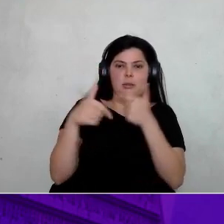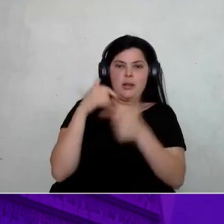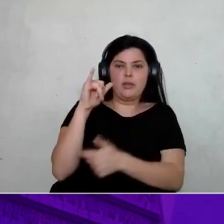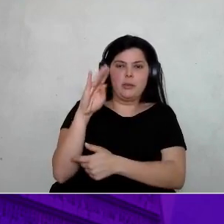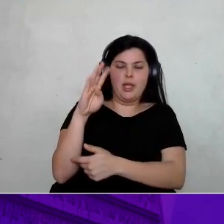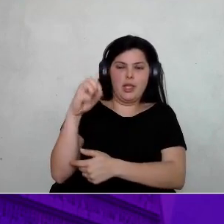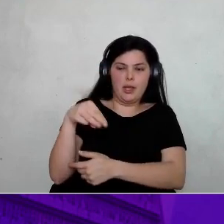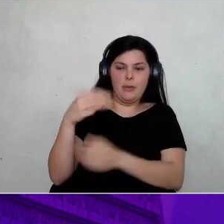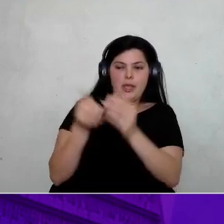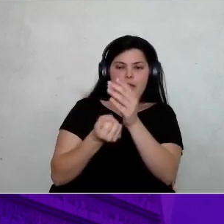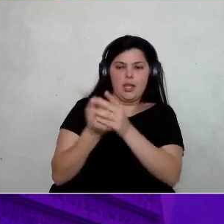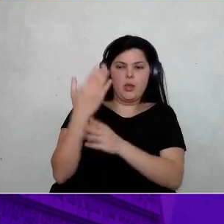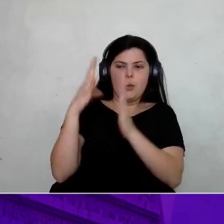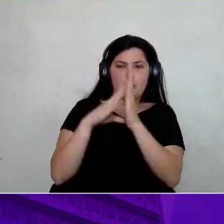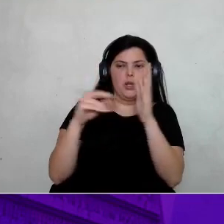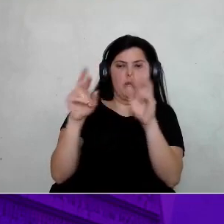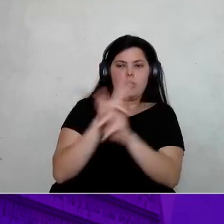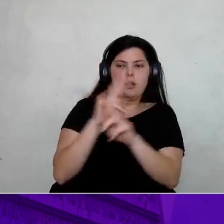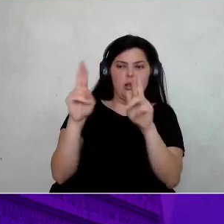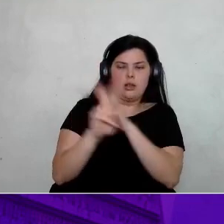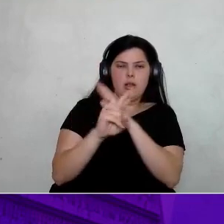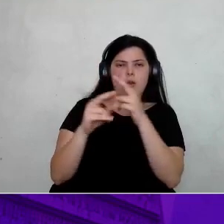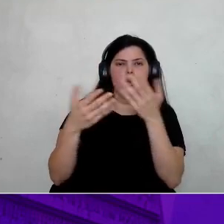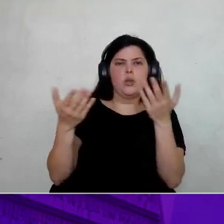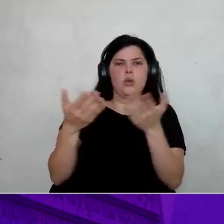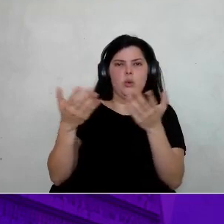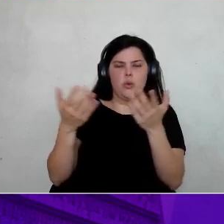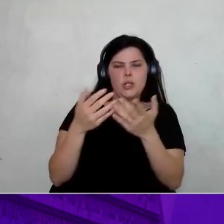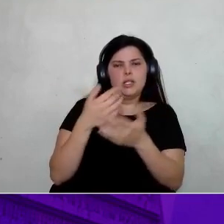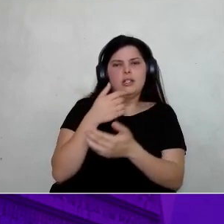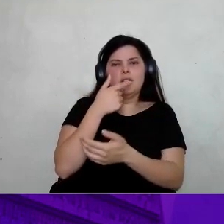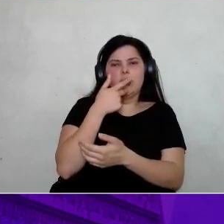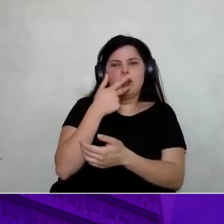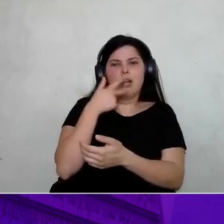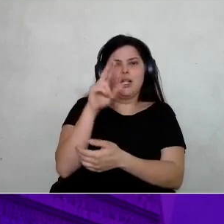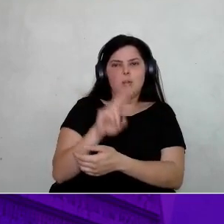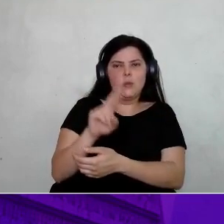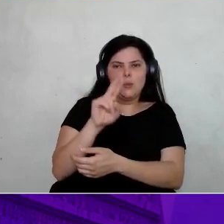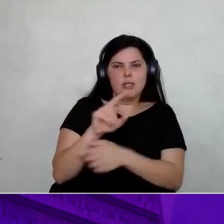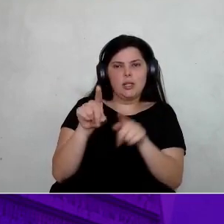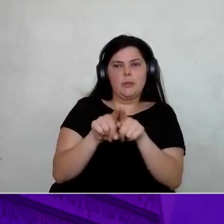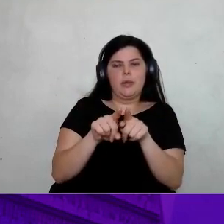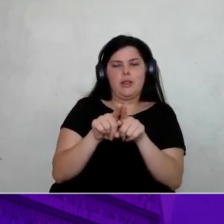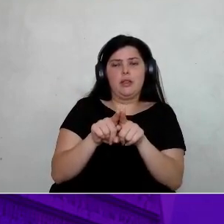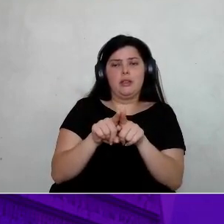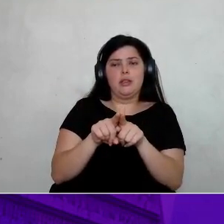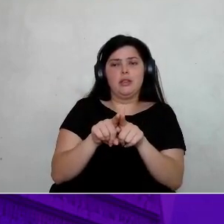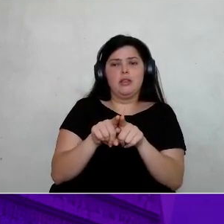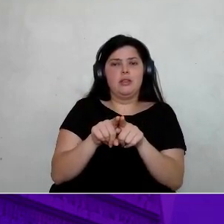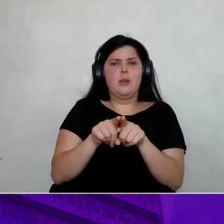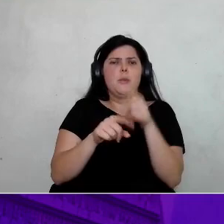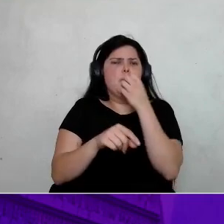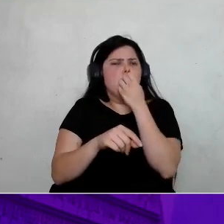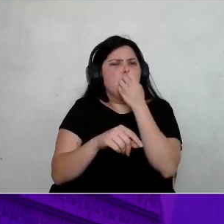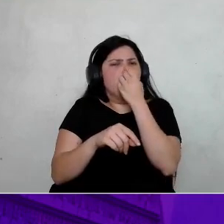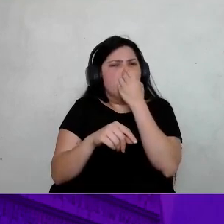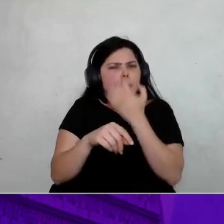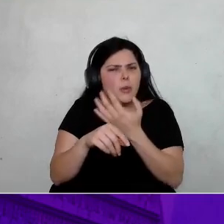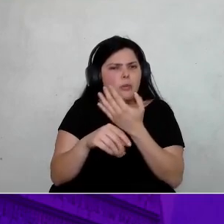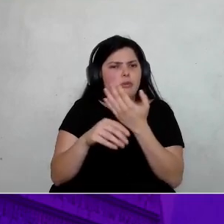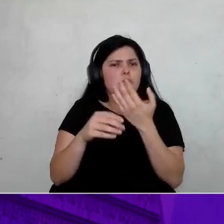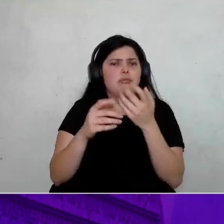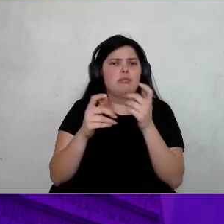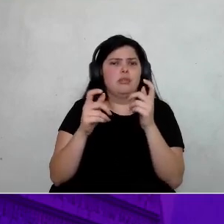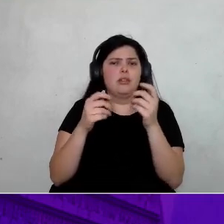o modelo relacional que a gente considera e usa até hoje. E ele é muito bom, atende vários casos de